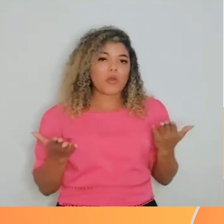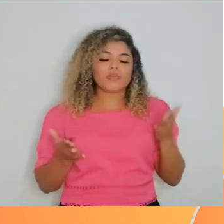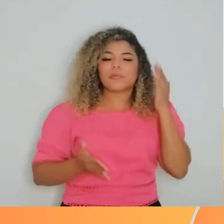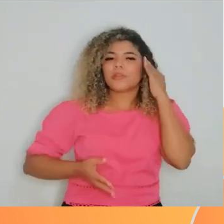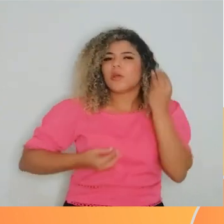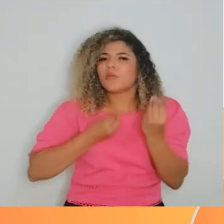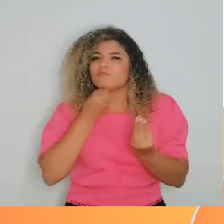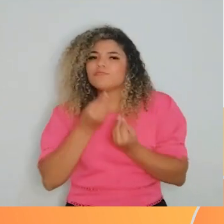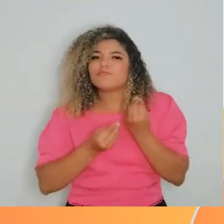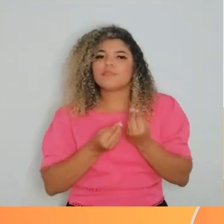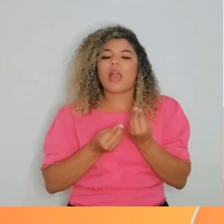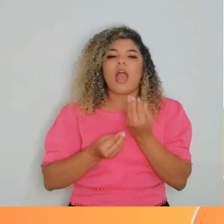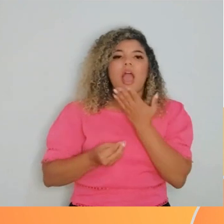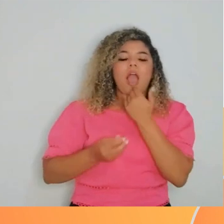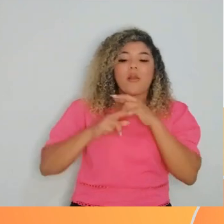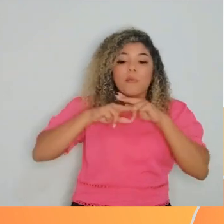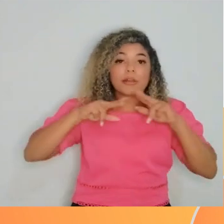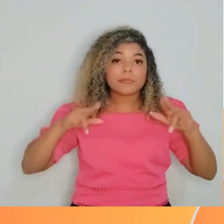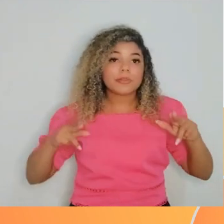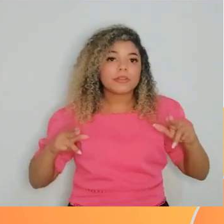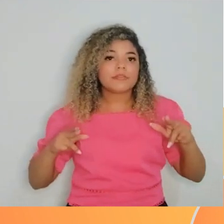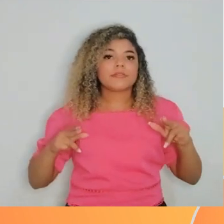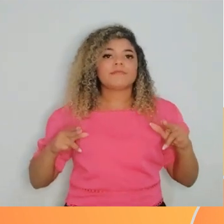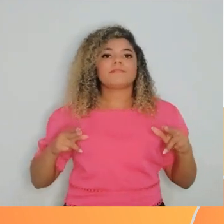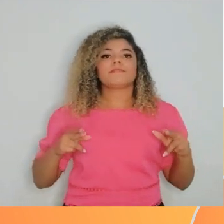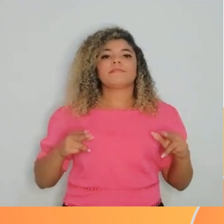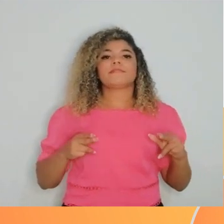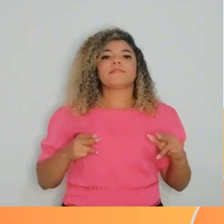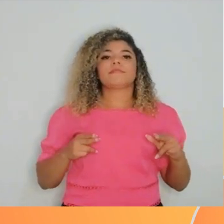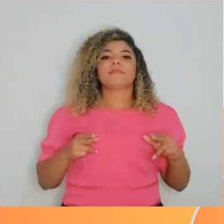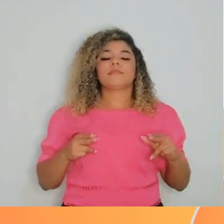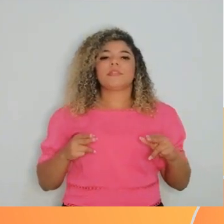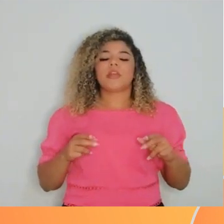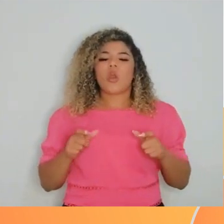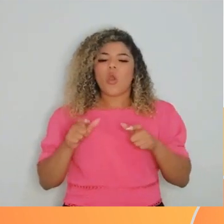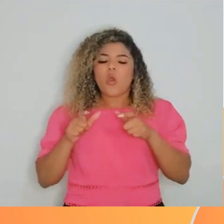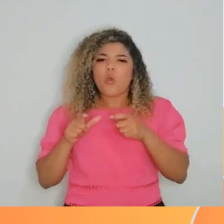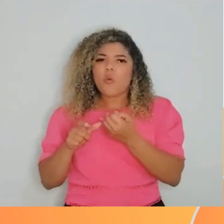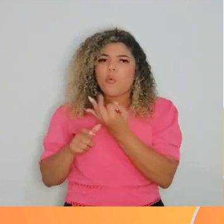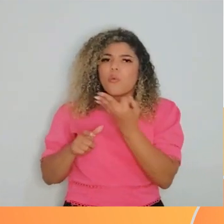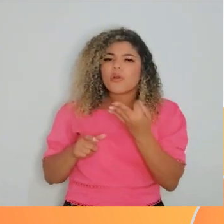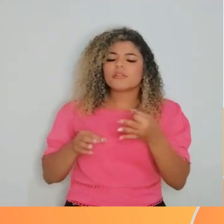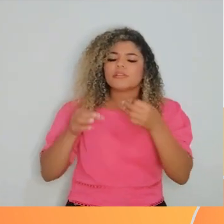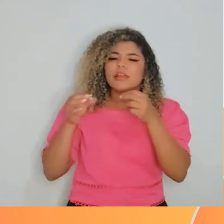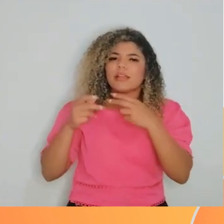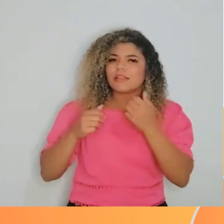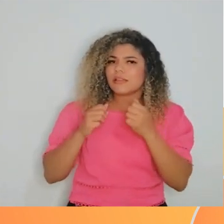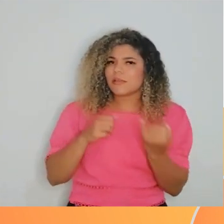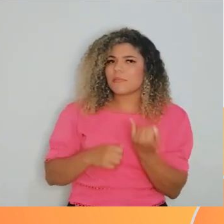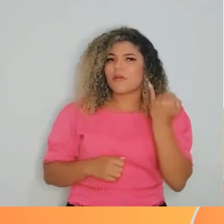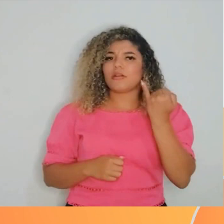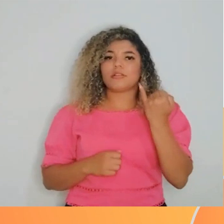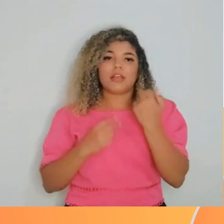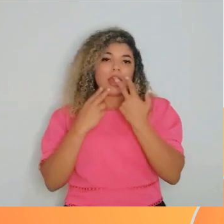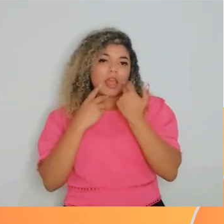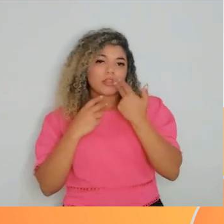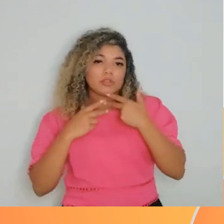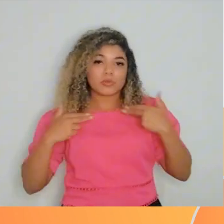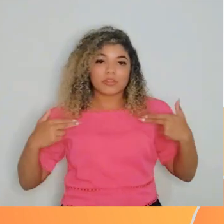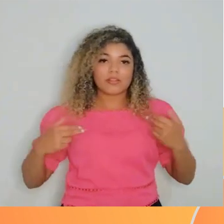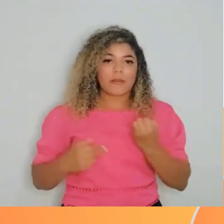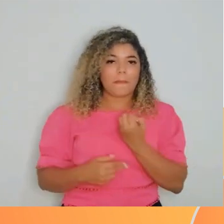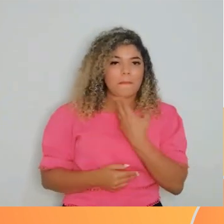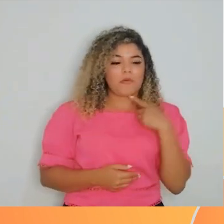vamos entender como que essa alimentação diversa, com a quantidade necessária de nutrientes, faz bem para o nosso corpo.